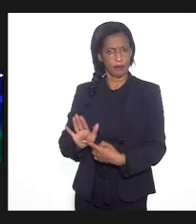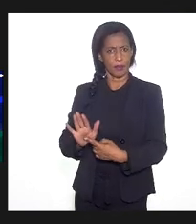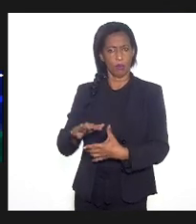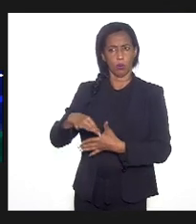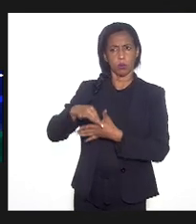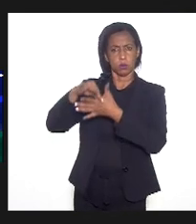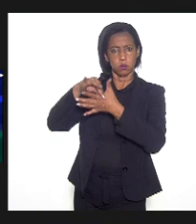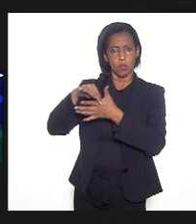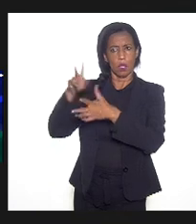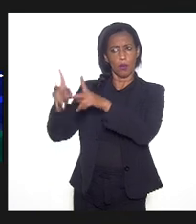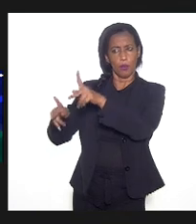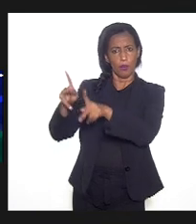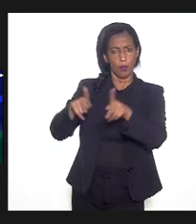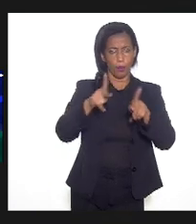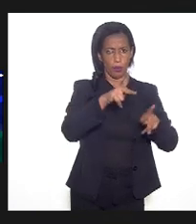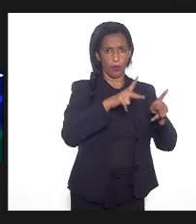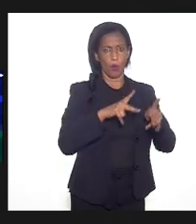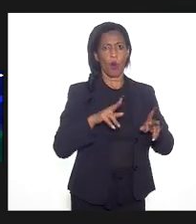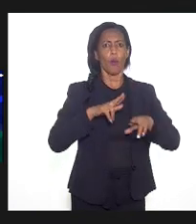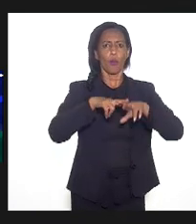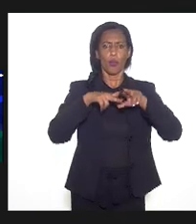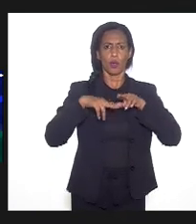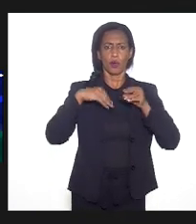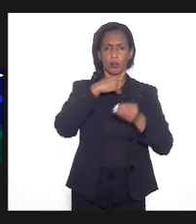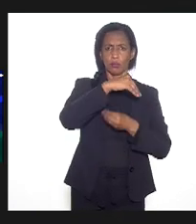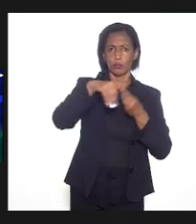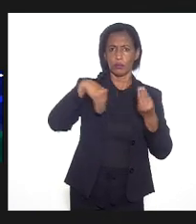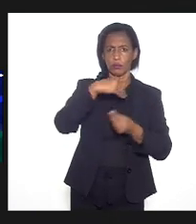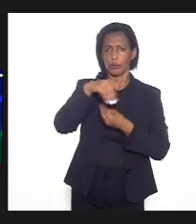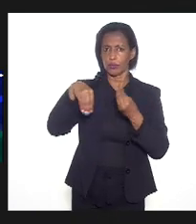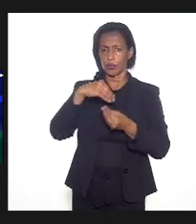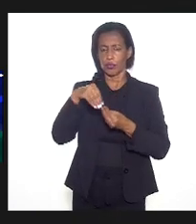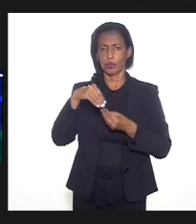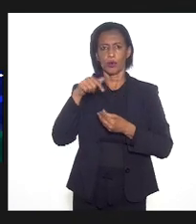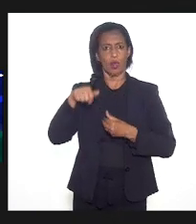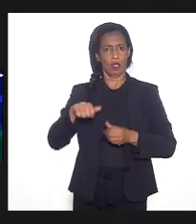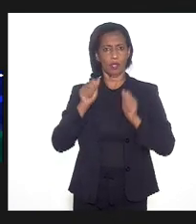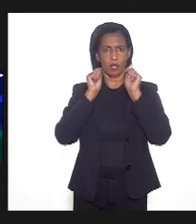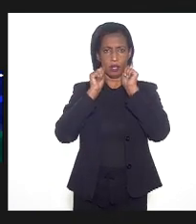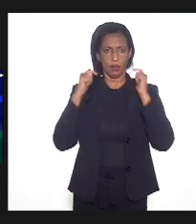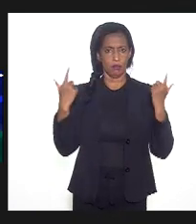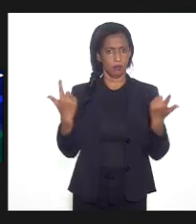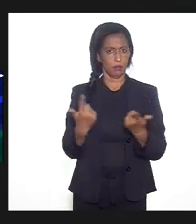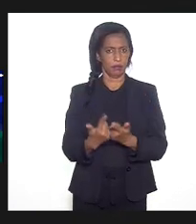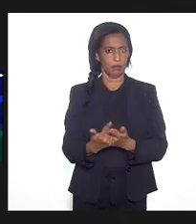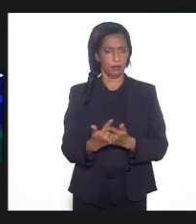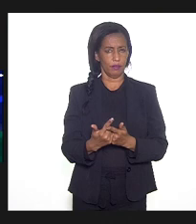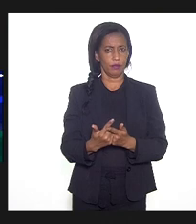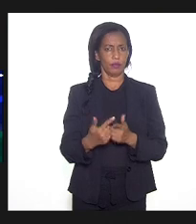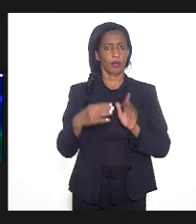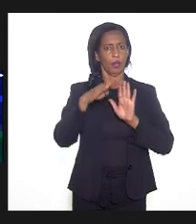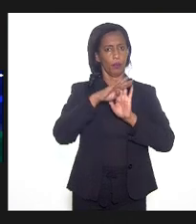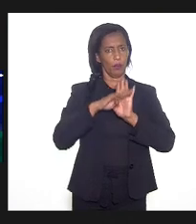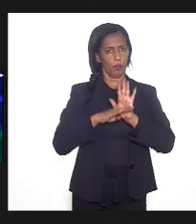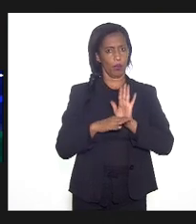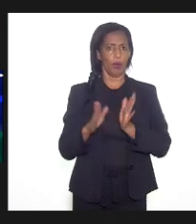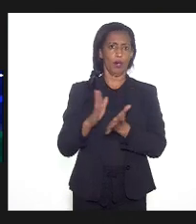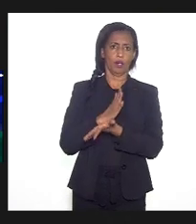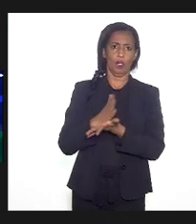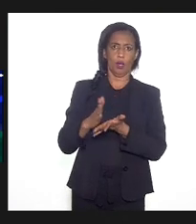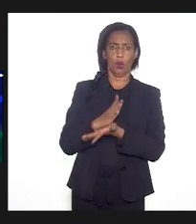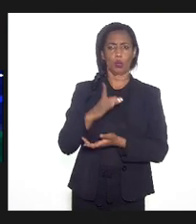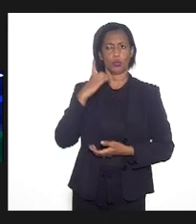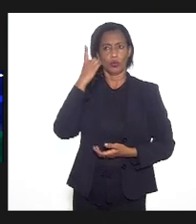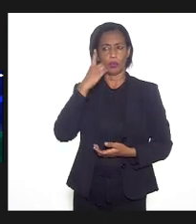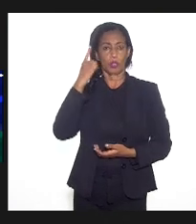por isso a heterogeneidade da nossa representatividade aqui dentro. Por óbvio, alguns deputados têm